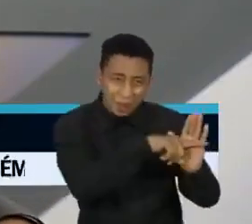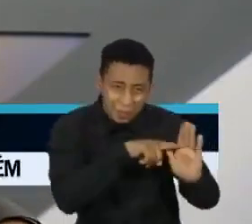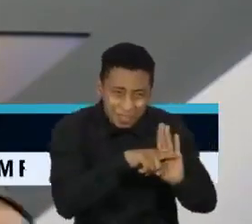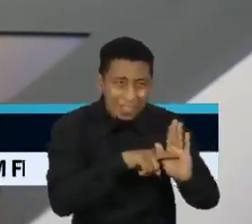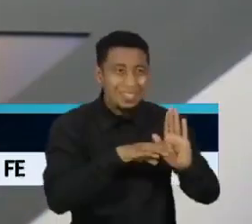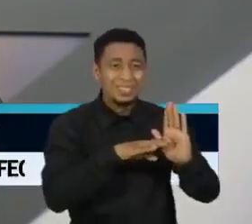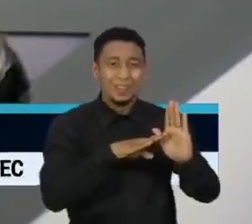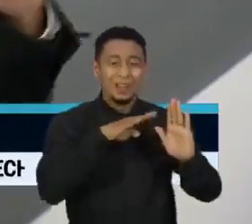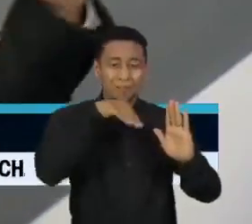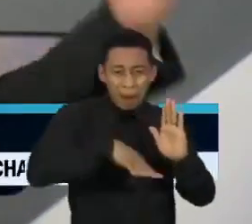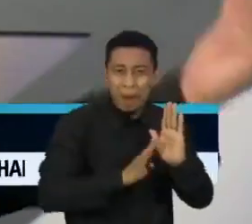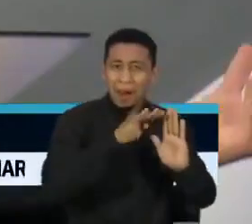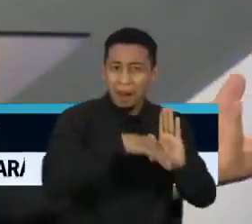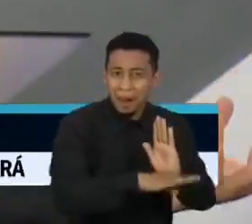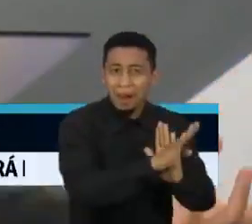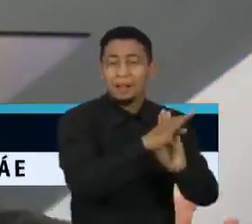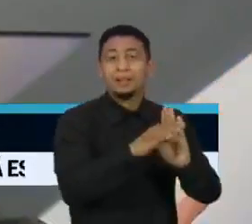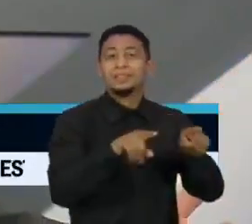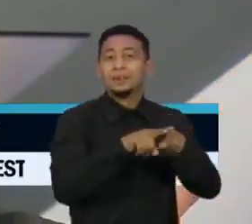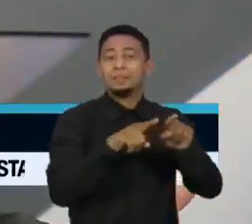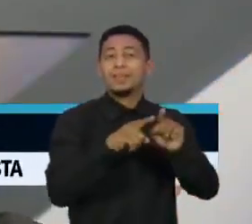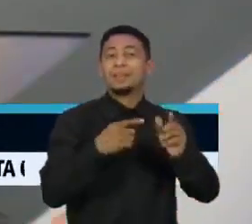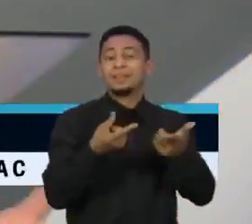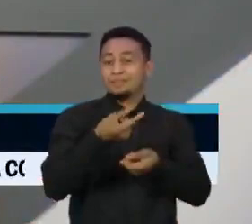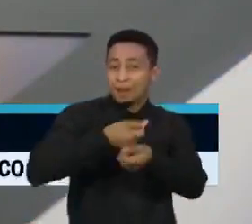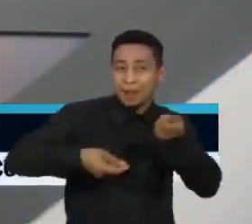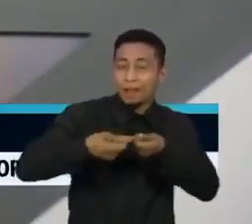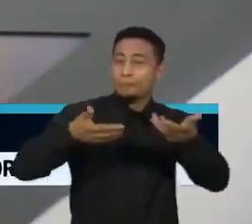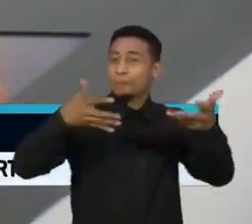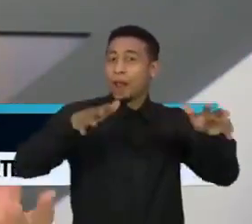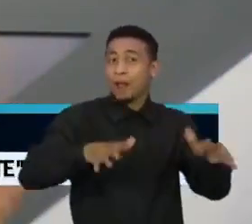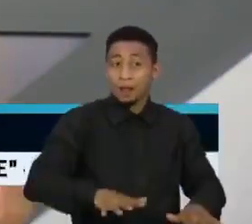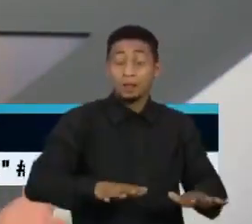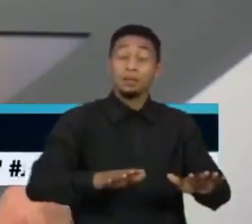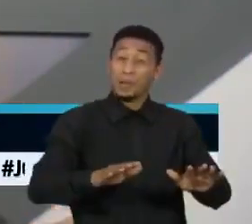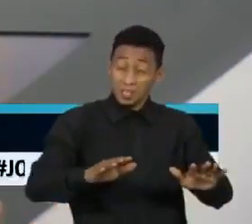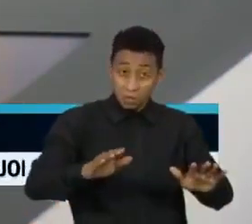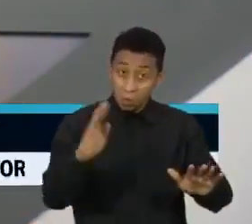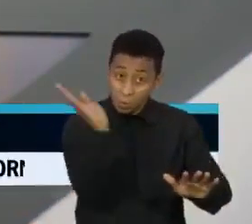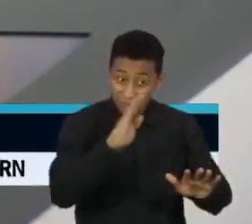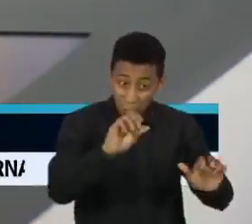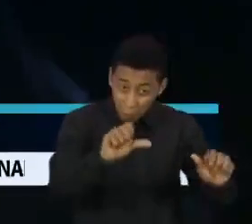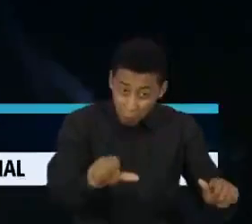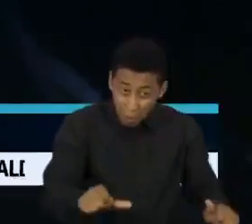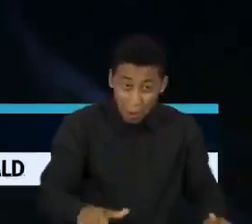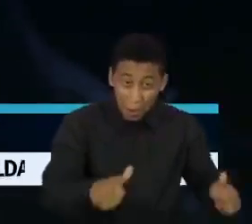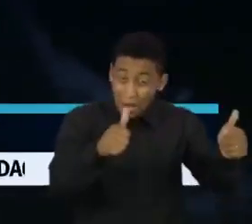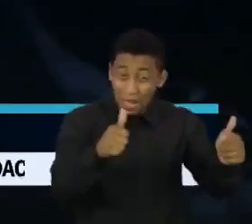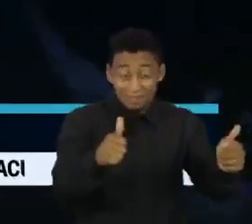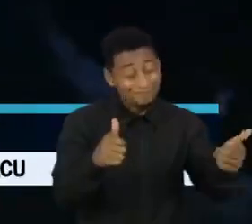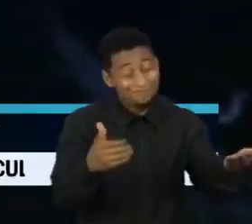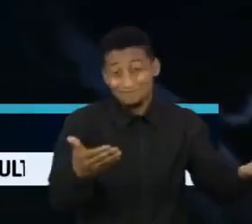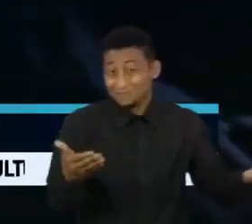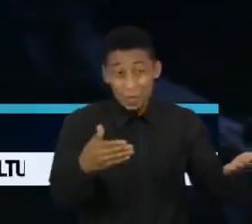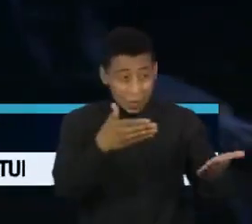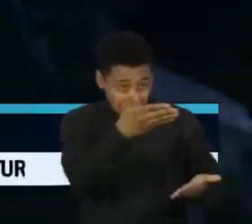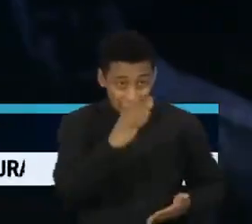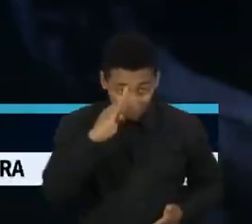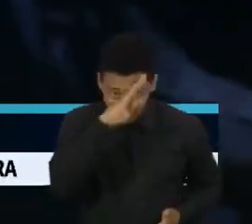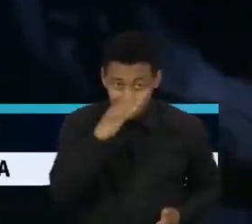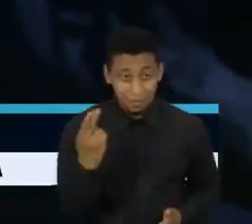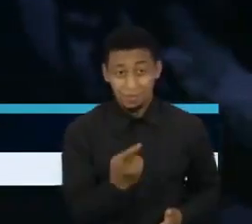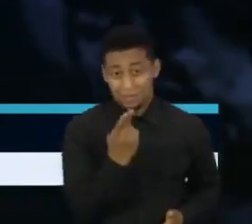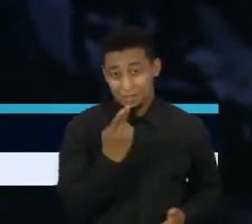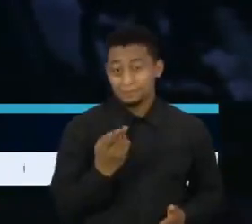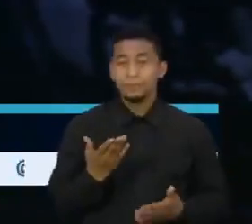economia disparar o país ficar uma maravilha e só que nada indica que isso aconteça capaz qual a chance